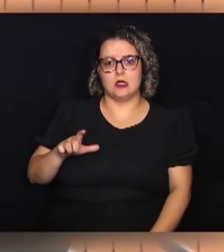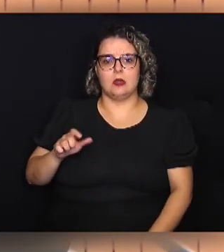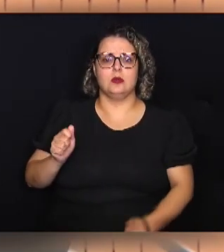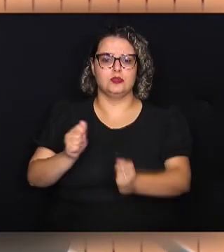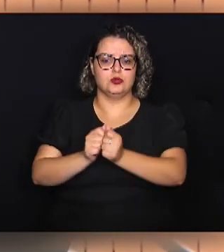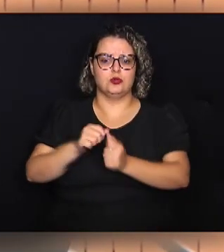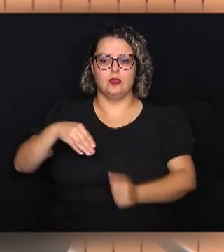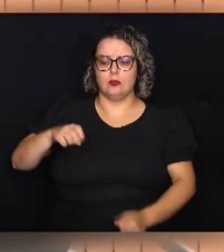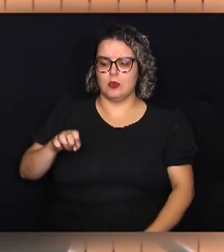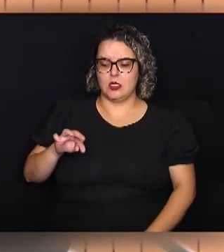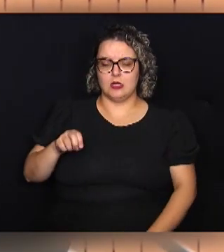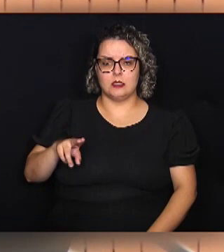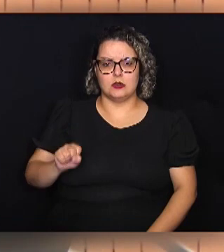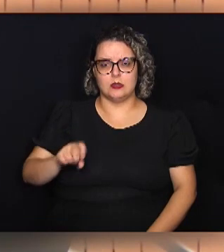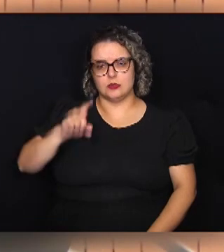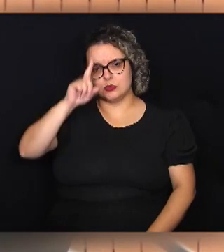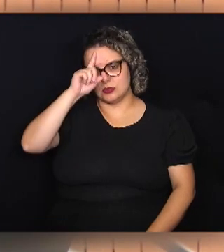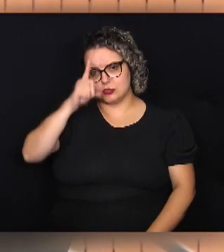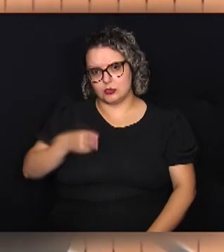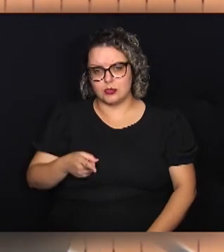de donos de bares e restaurantes,